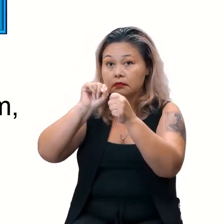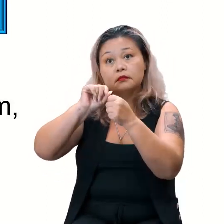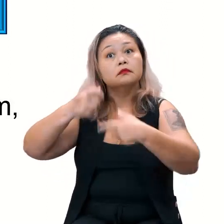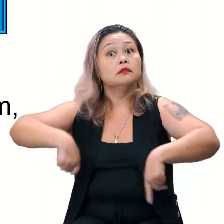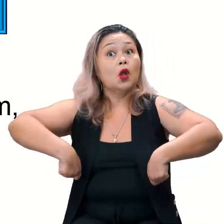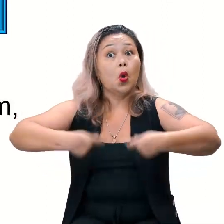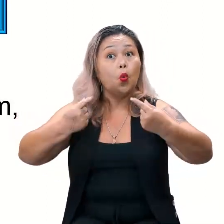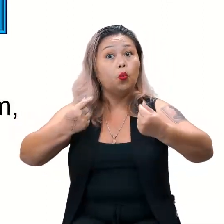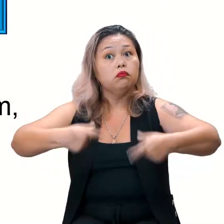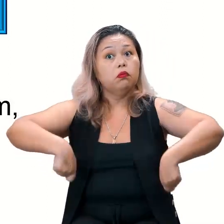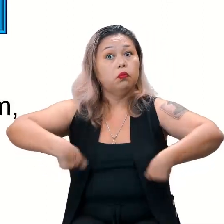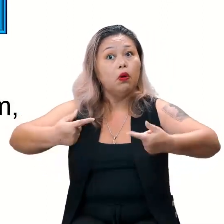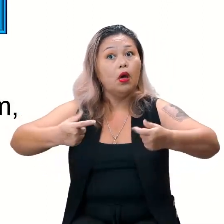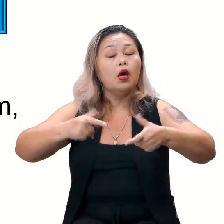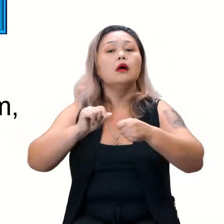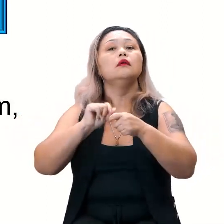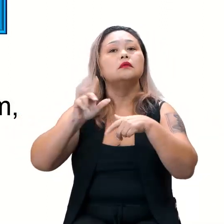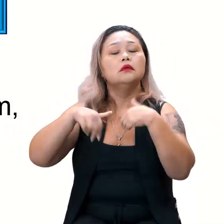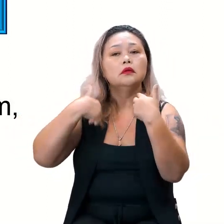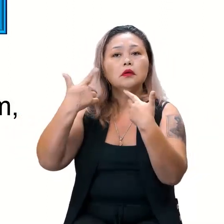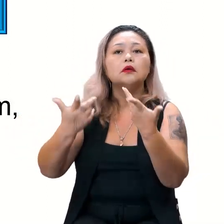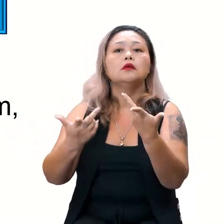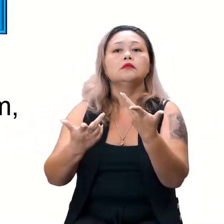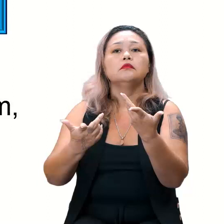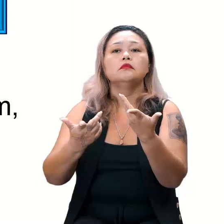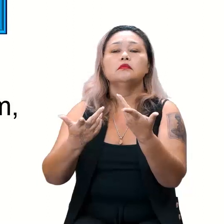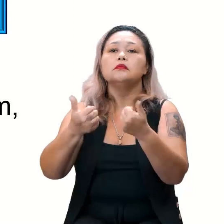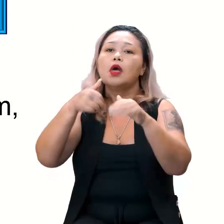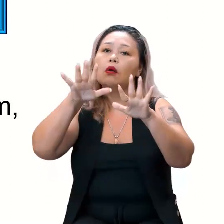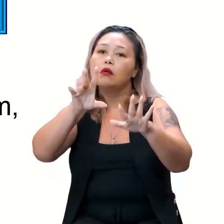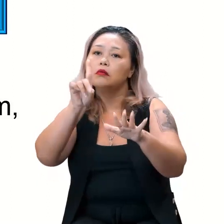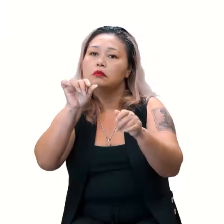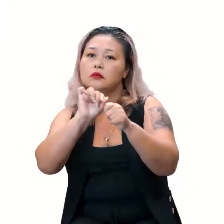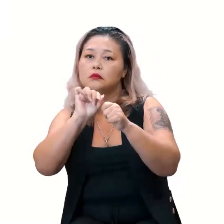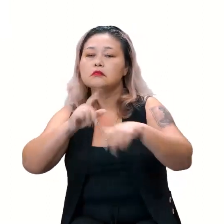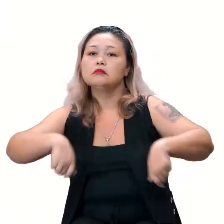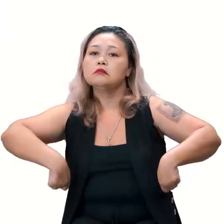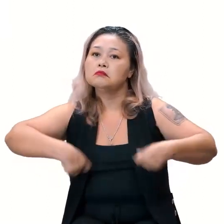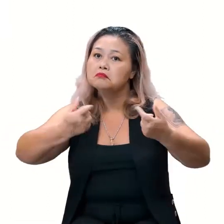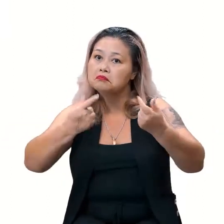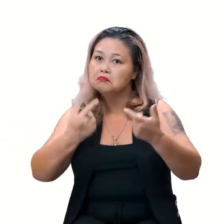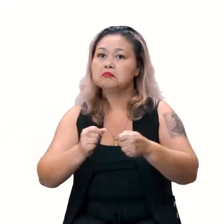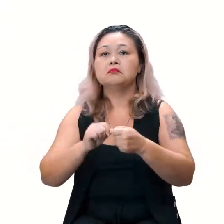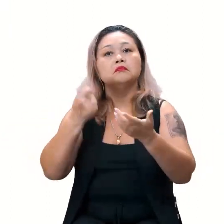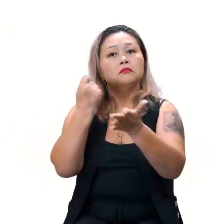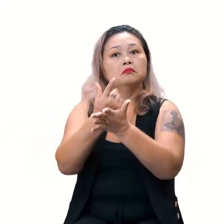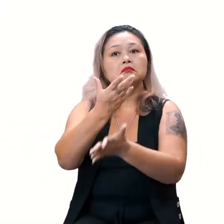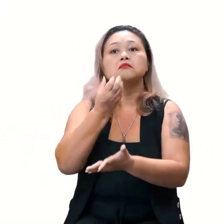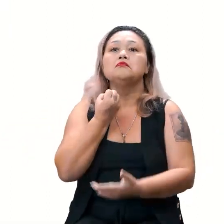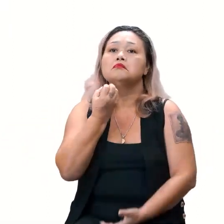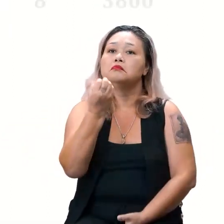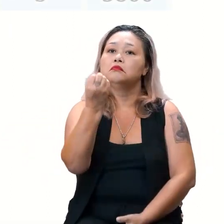vai gastar. Quanto mais dias, mais aumenta o custo da viagem, né? Perfeito. Olha lá. Por